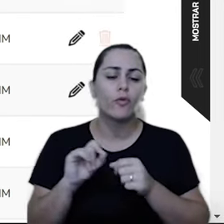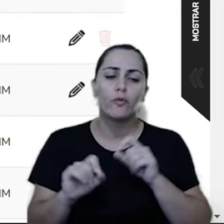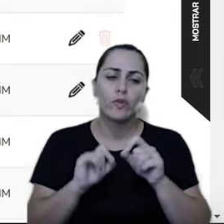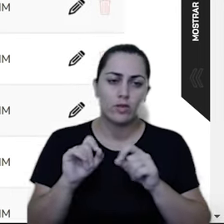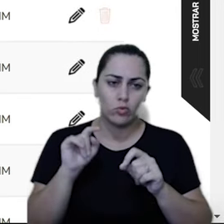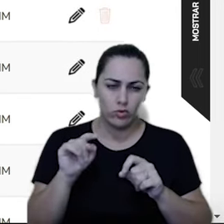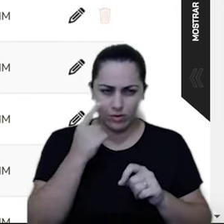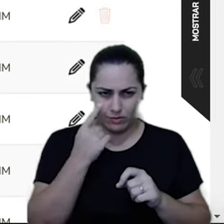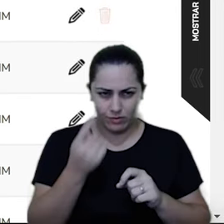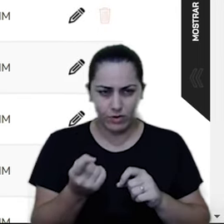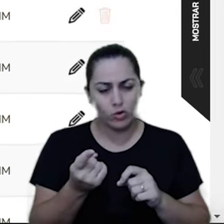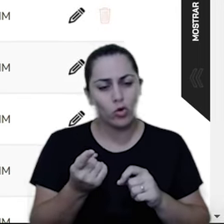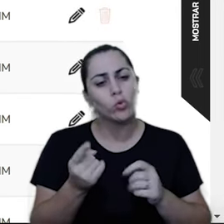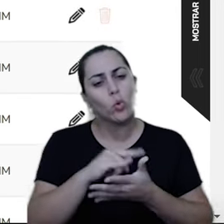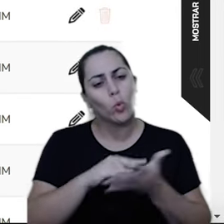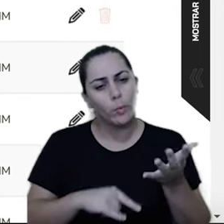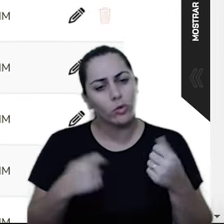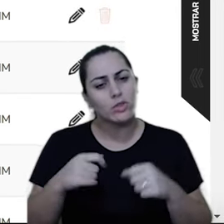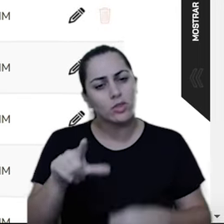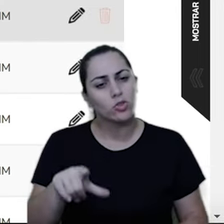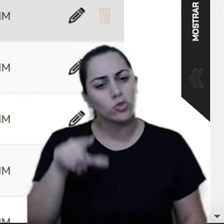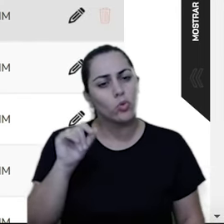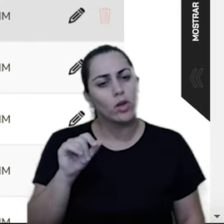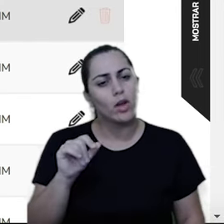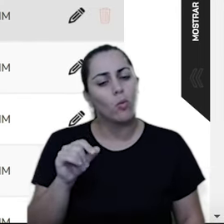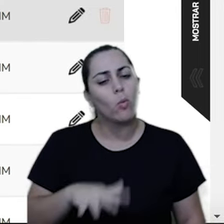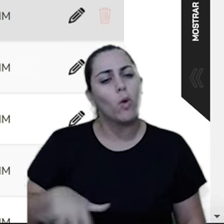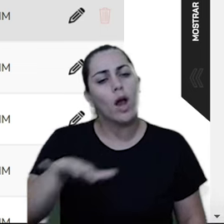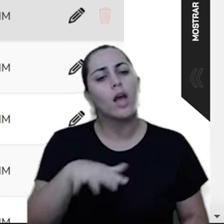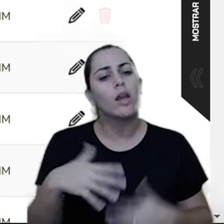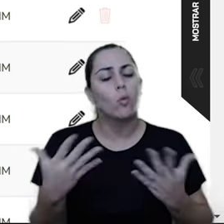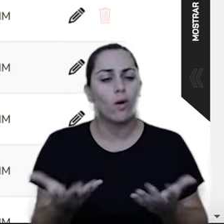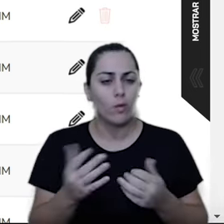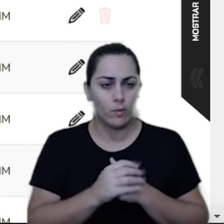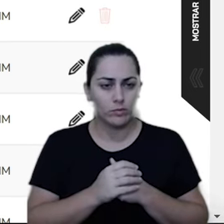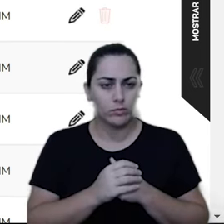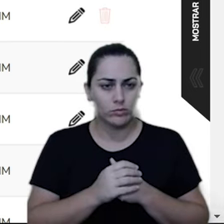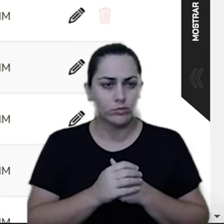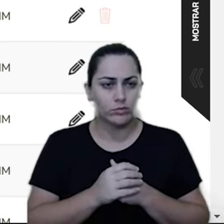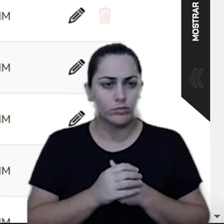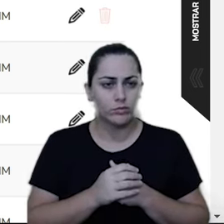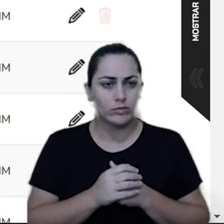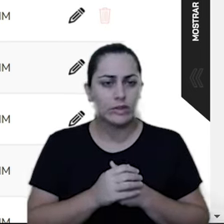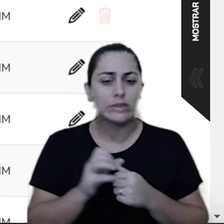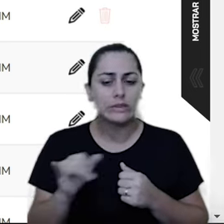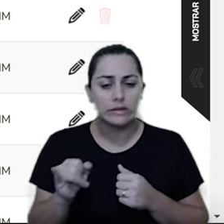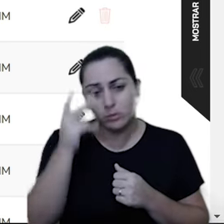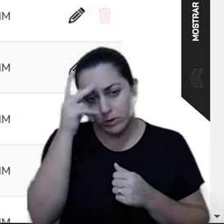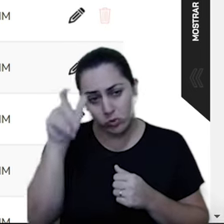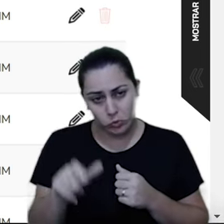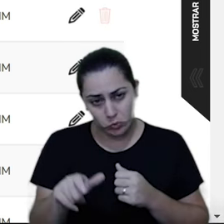o sistema quando a gente vai emitir o documento a gente tem que selecionar ali Qual é a natureza da operação Então se o meu